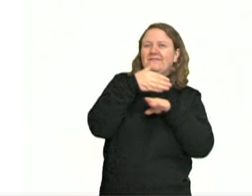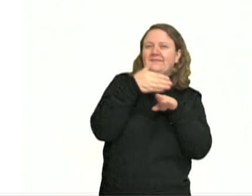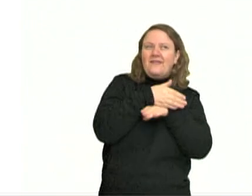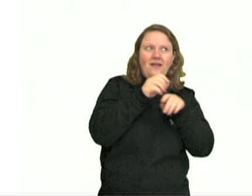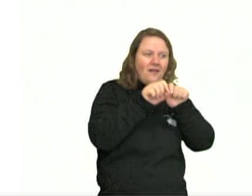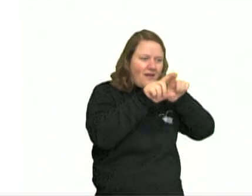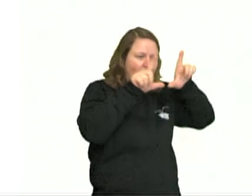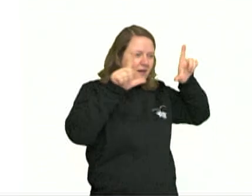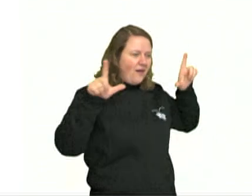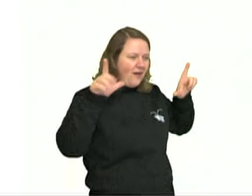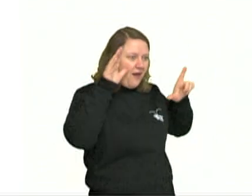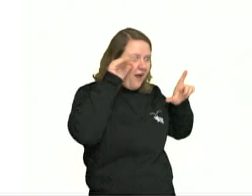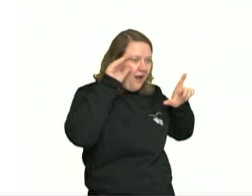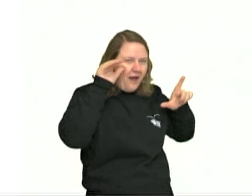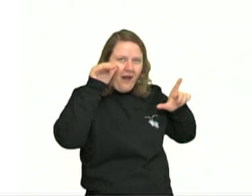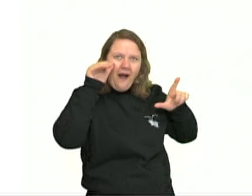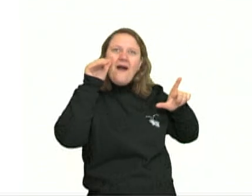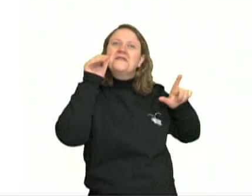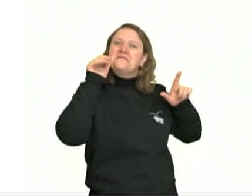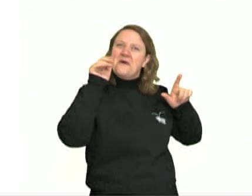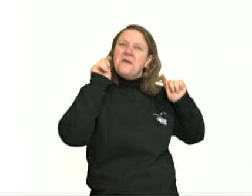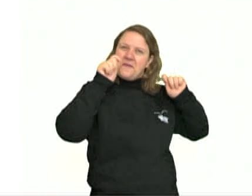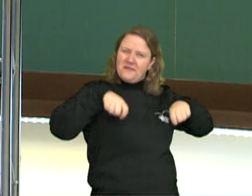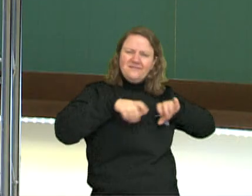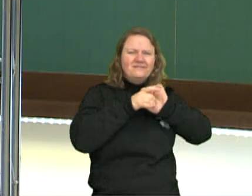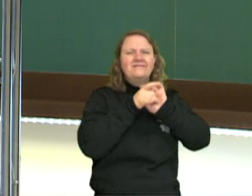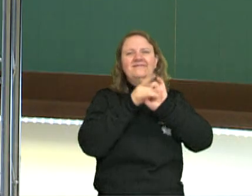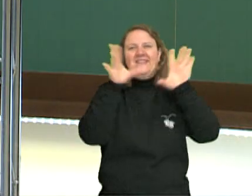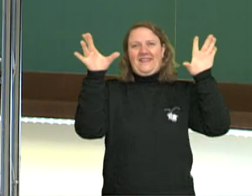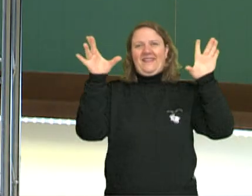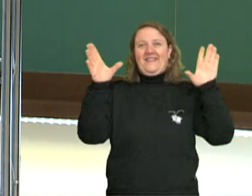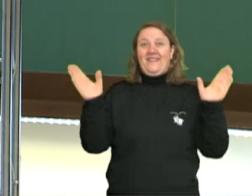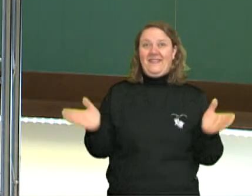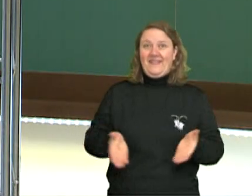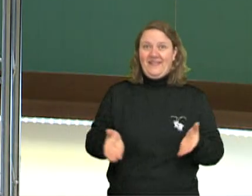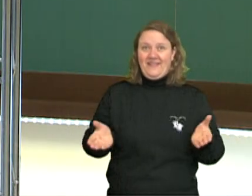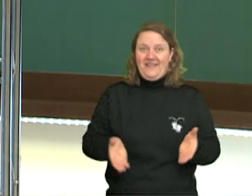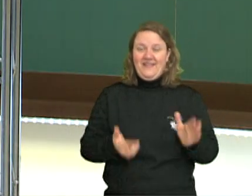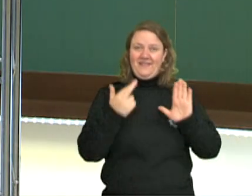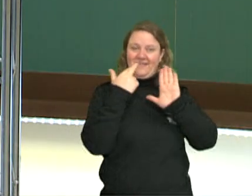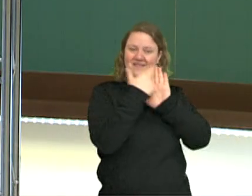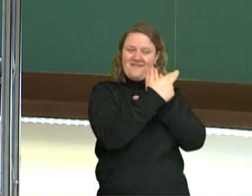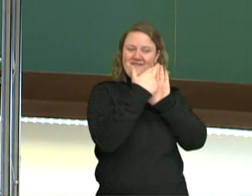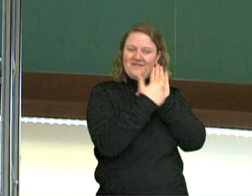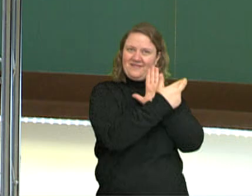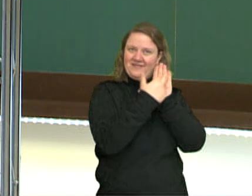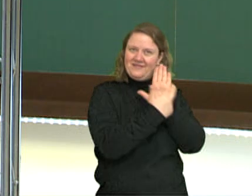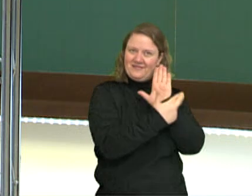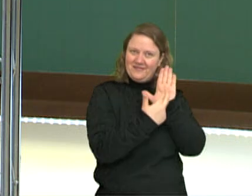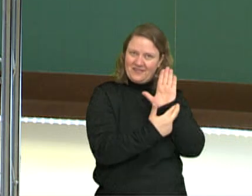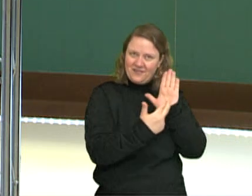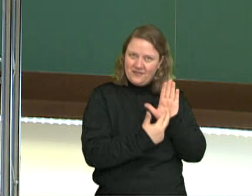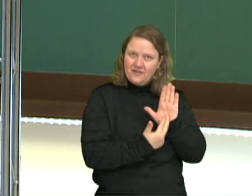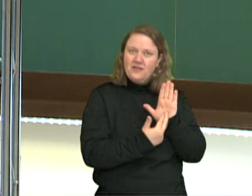mais sobre esses estilos de luta. Aqui nós temos as referências, né, que